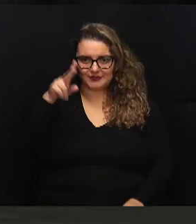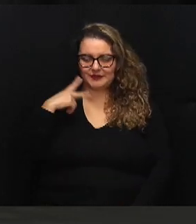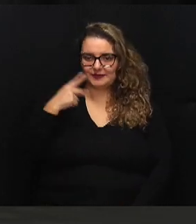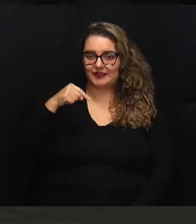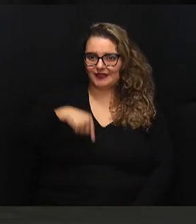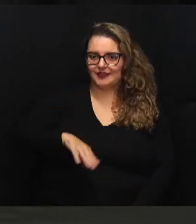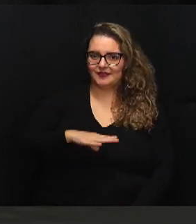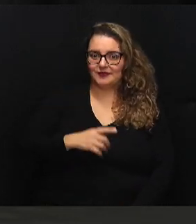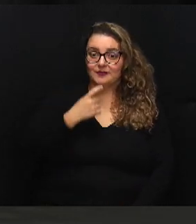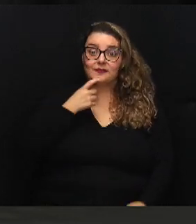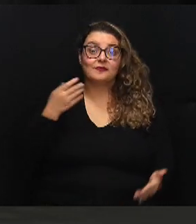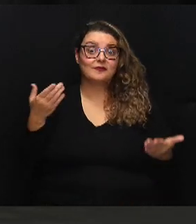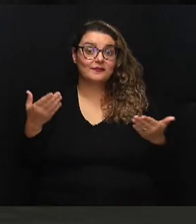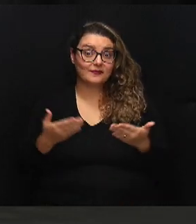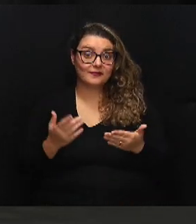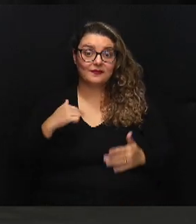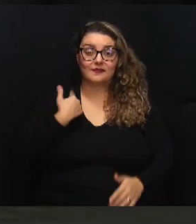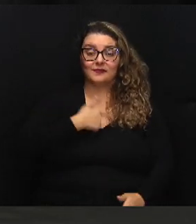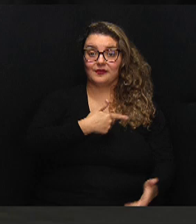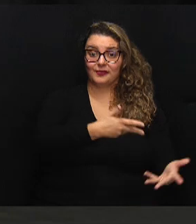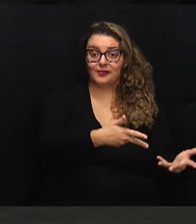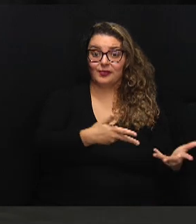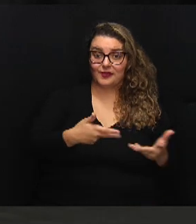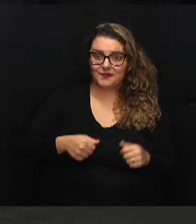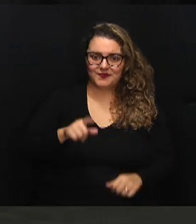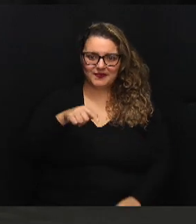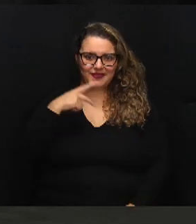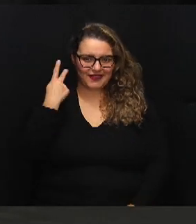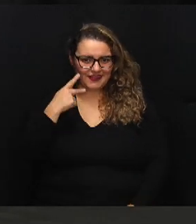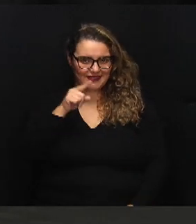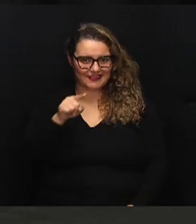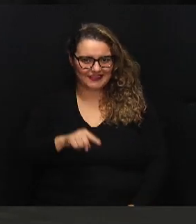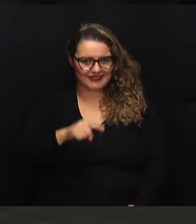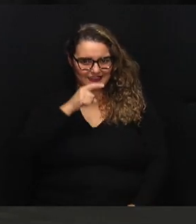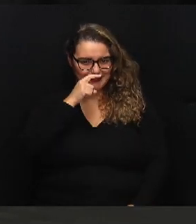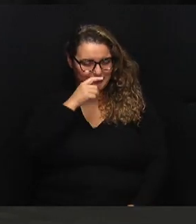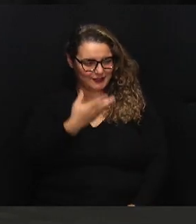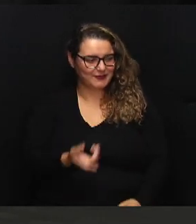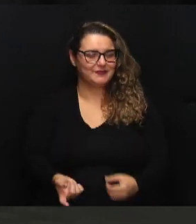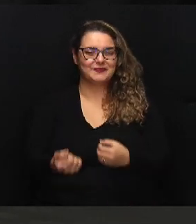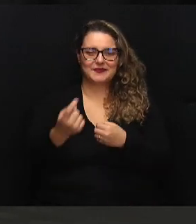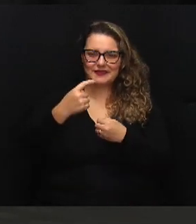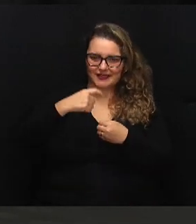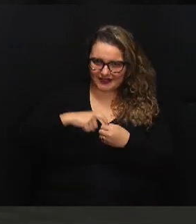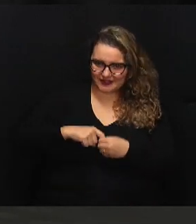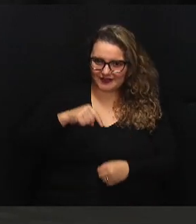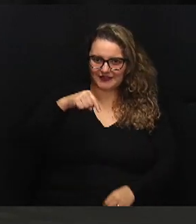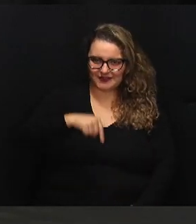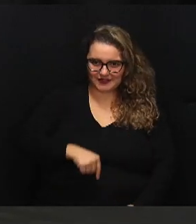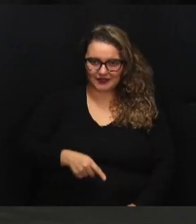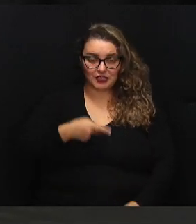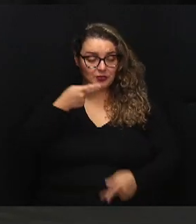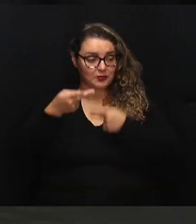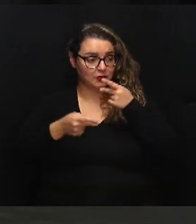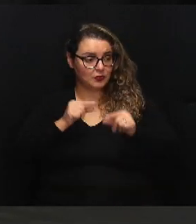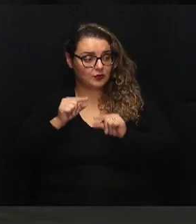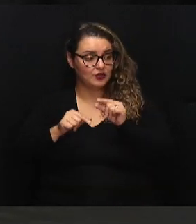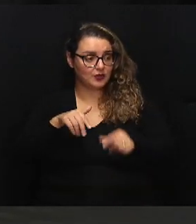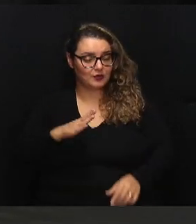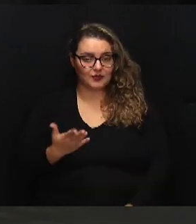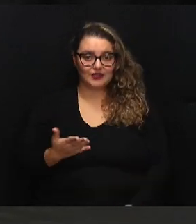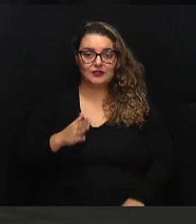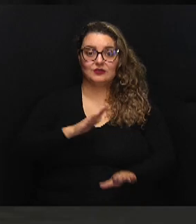Campinas. E hoje o nosso convidado é o vereador Zé Carlos, que retorna aqui para contar um pouquinho mais sobre a